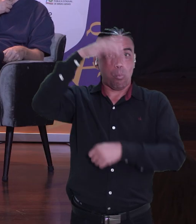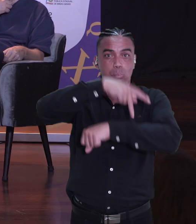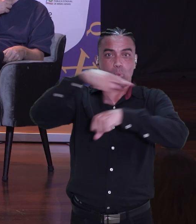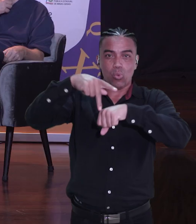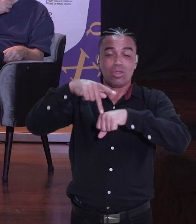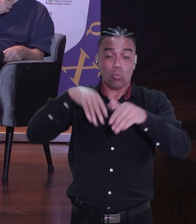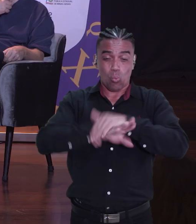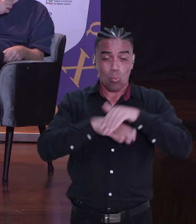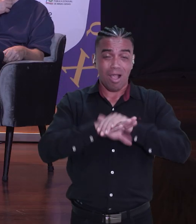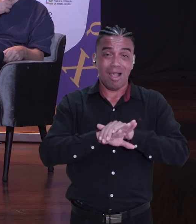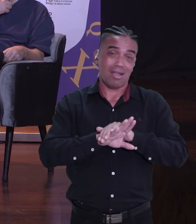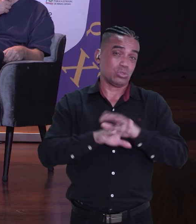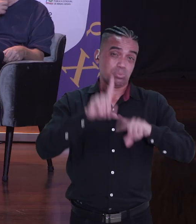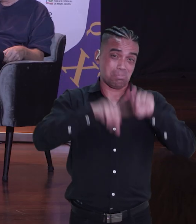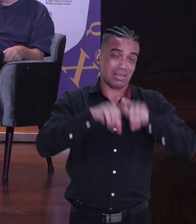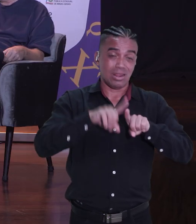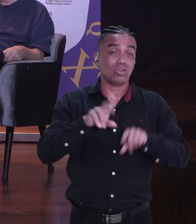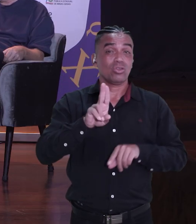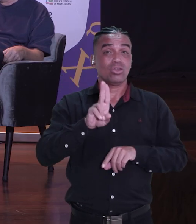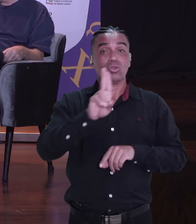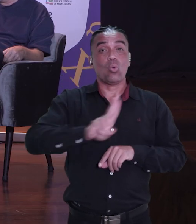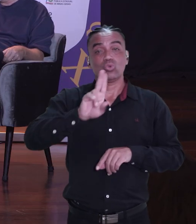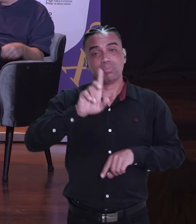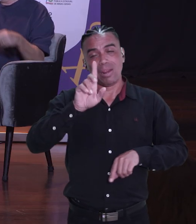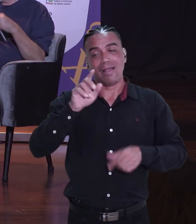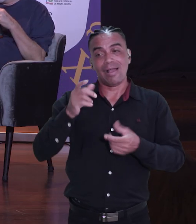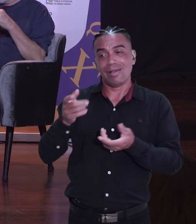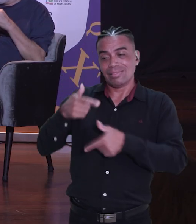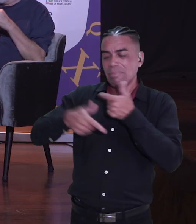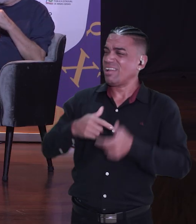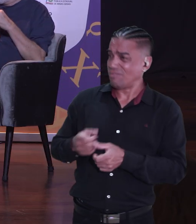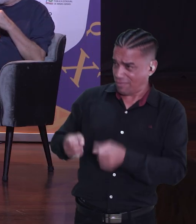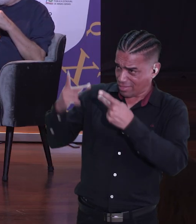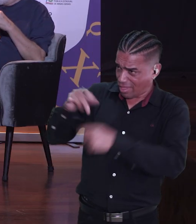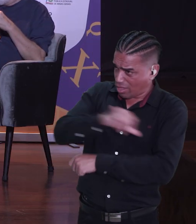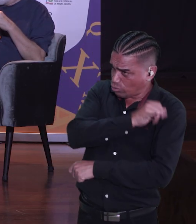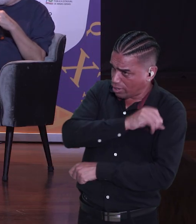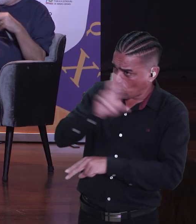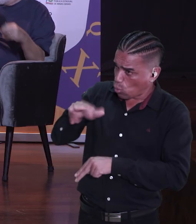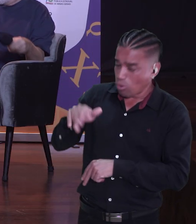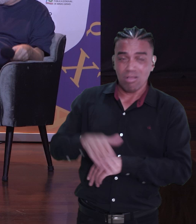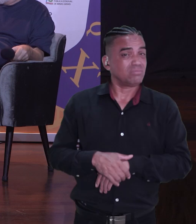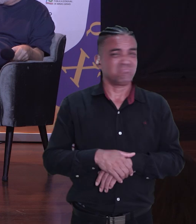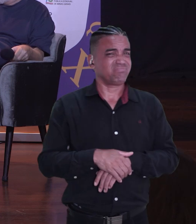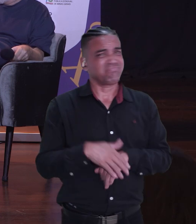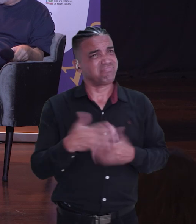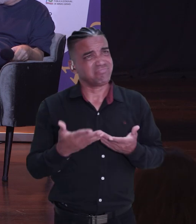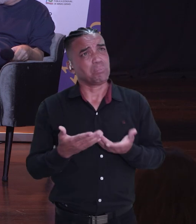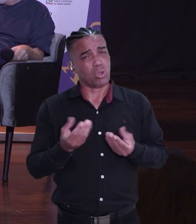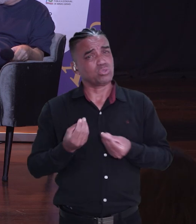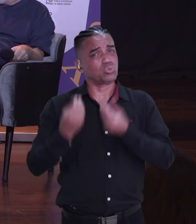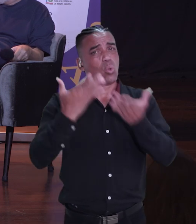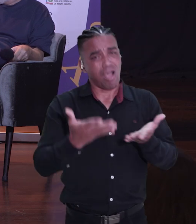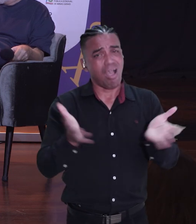puro. Eu guardo coisas que me sejam úteis para o meu trabalho, né? Você não vai vender os do Rio de Janeiro nunca, né? Não vou vender